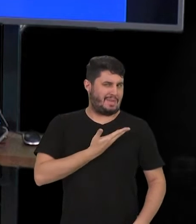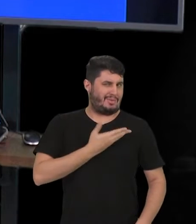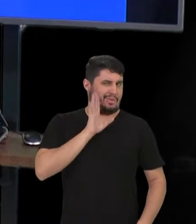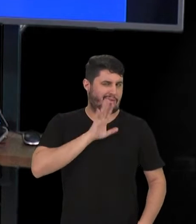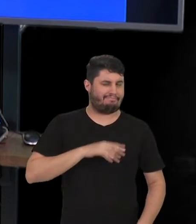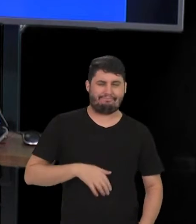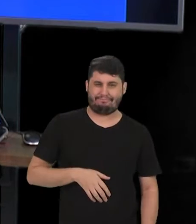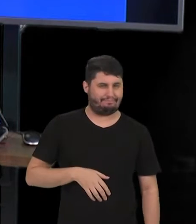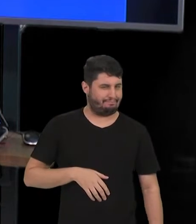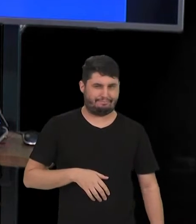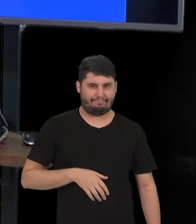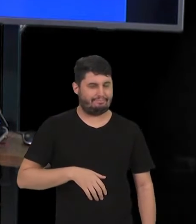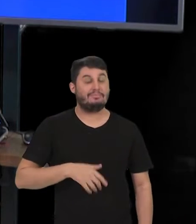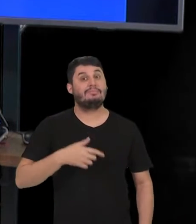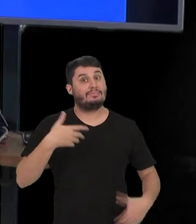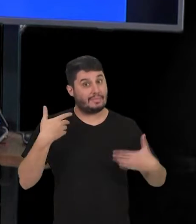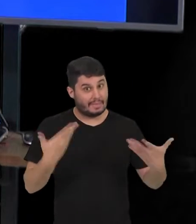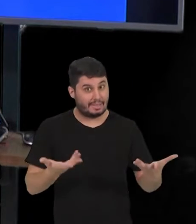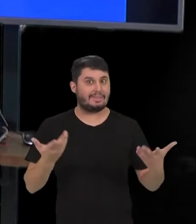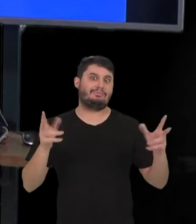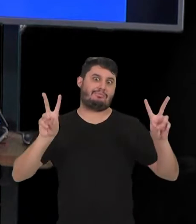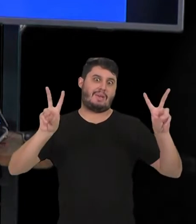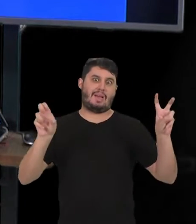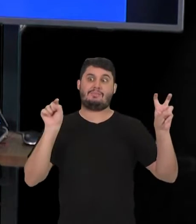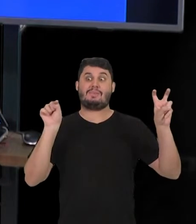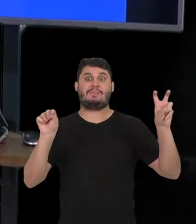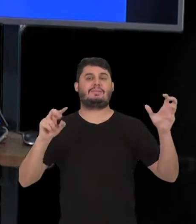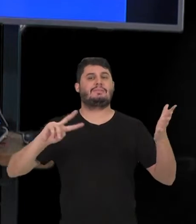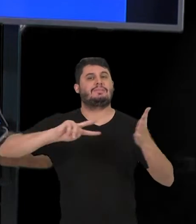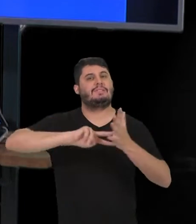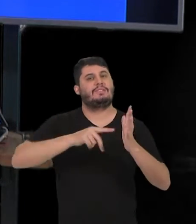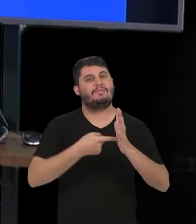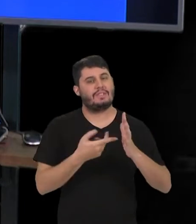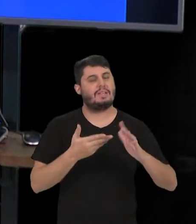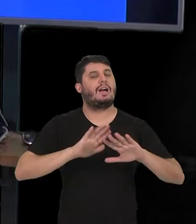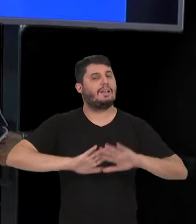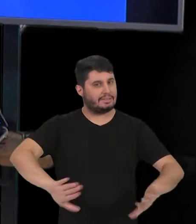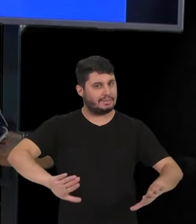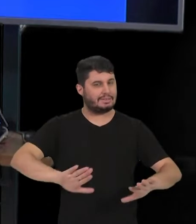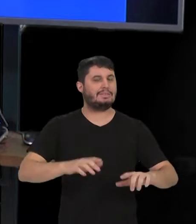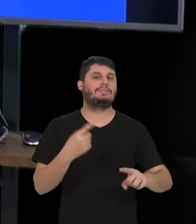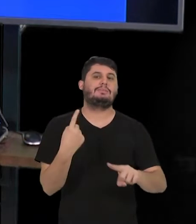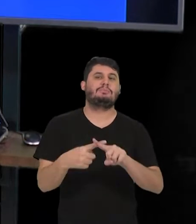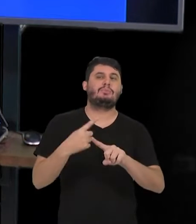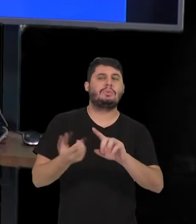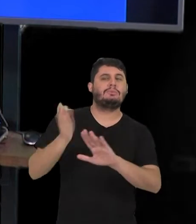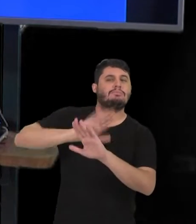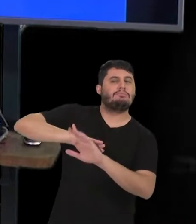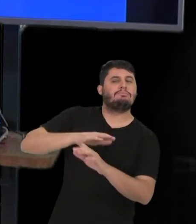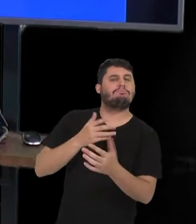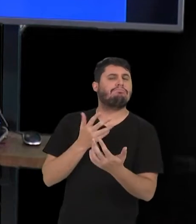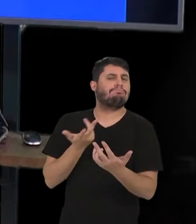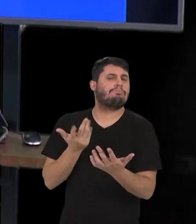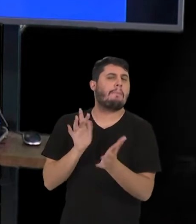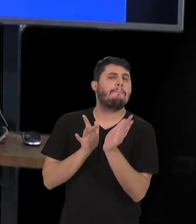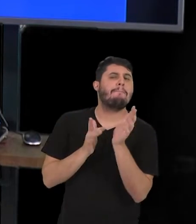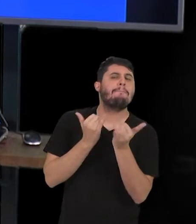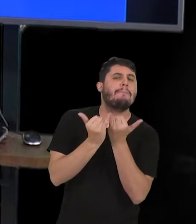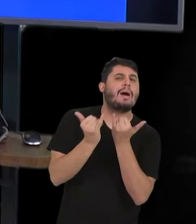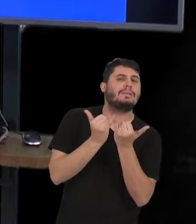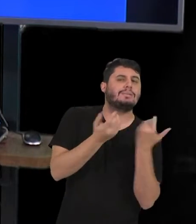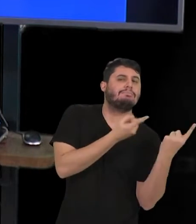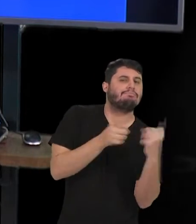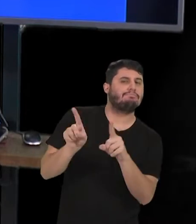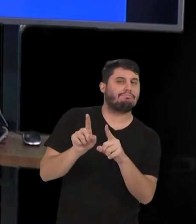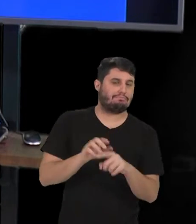escrita, isso pode aparecer em forma de aspas, para mostrar que aquilo ali, entre aspas, não é o que a pessoa parece ser, ele está ironizando. Então, aspas é um